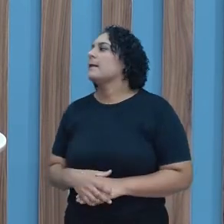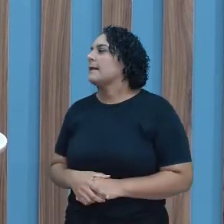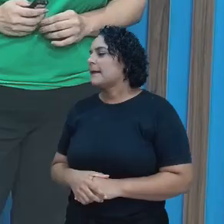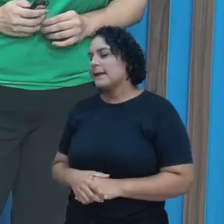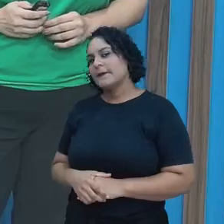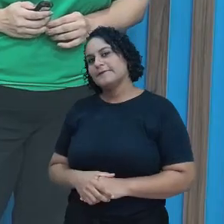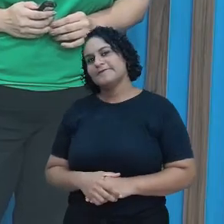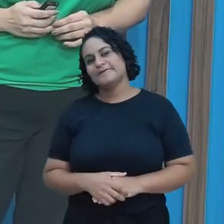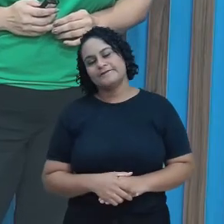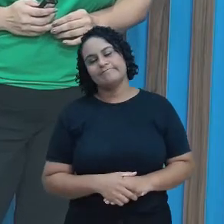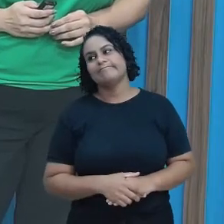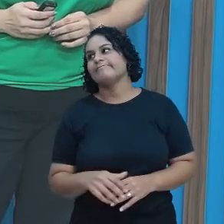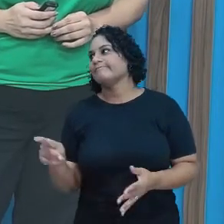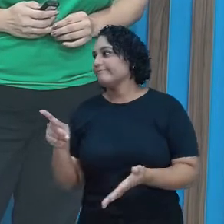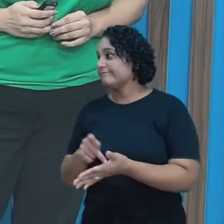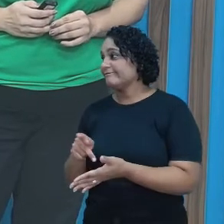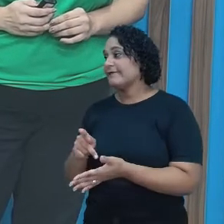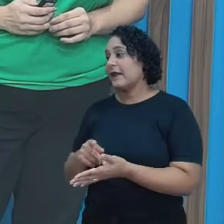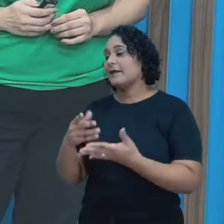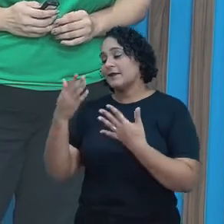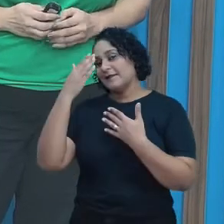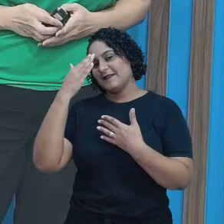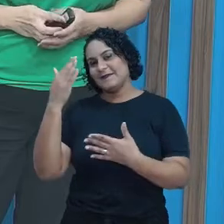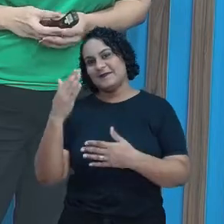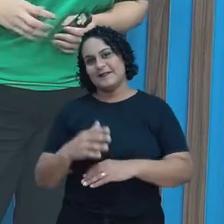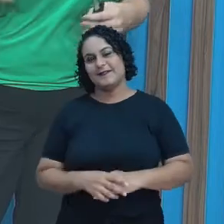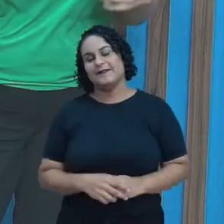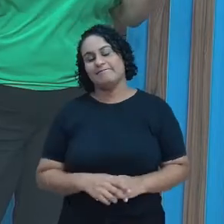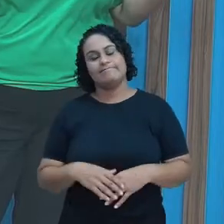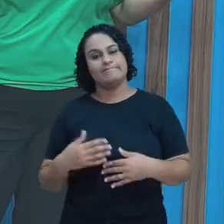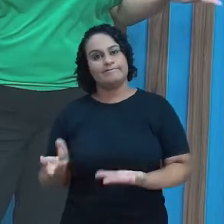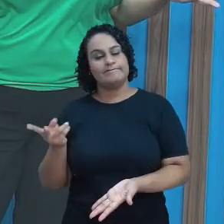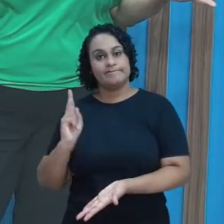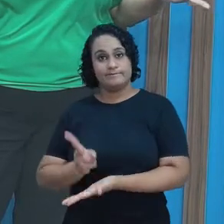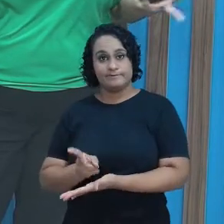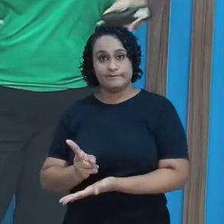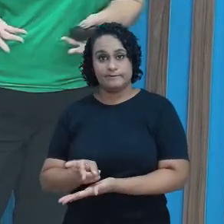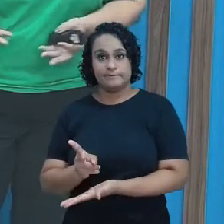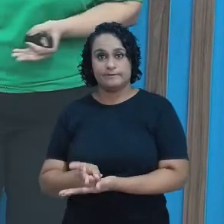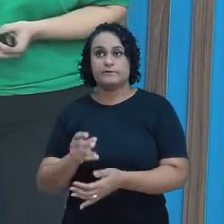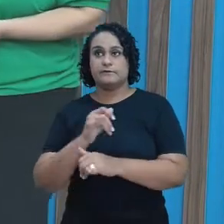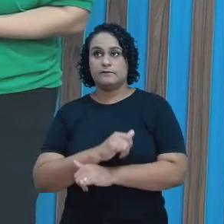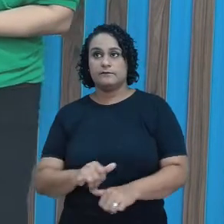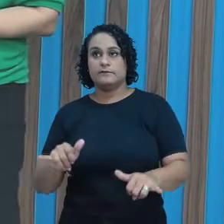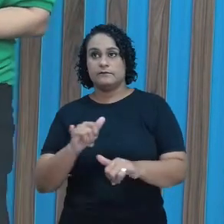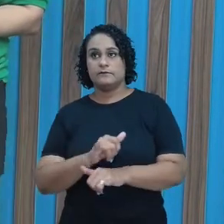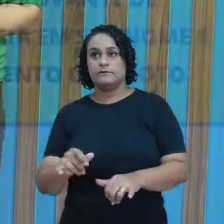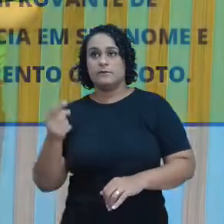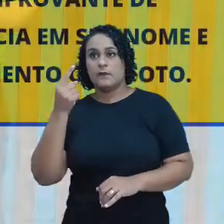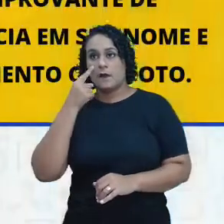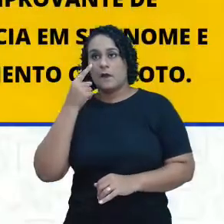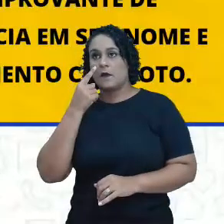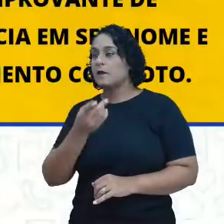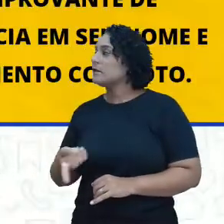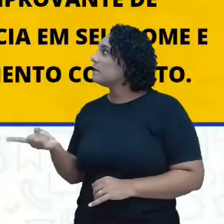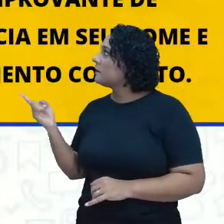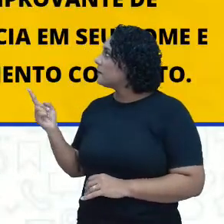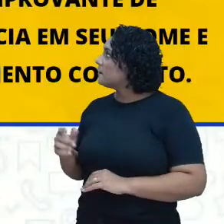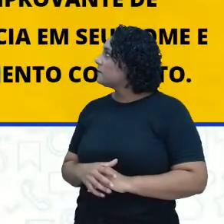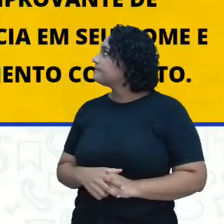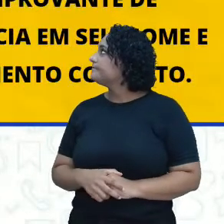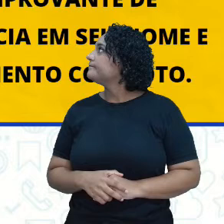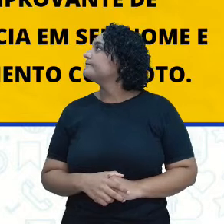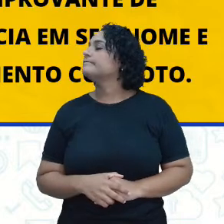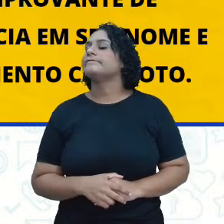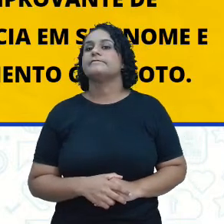verdade, professora. Obrigada, viu? Olha só, então, continuando aqui com nossos informes, né? Olha aí, gente, joga aí na tela, Devinho, para